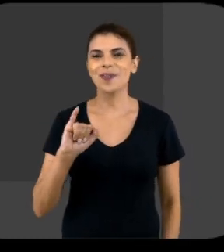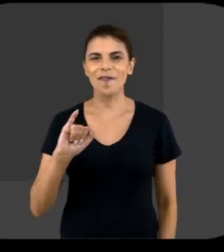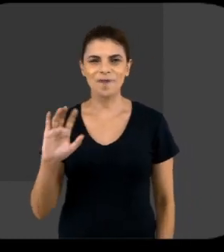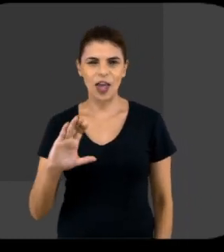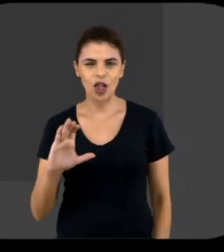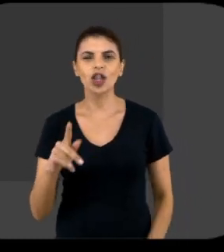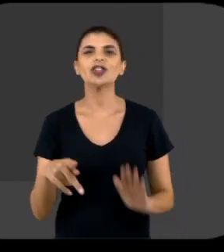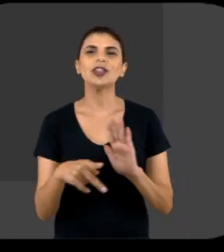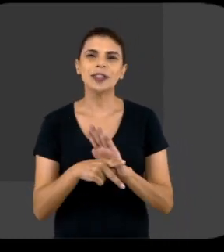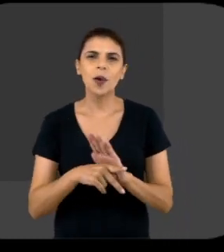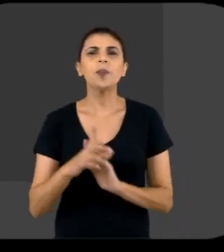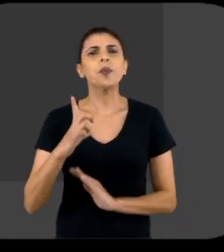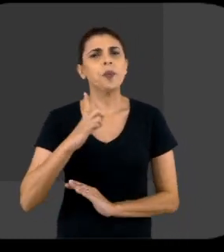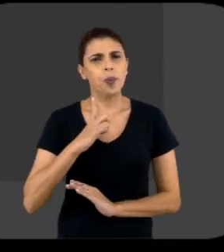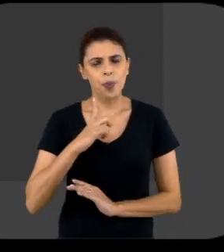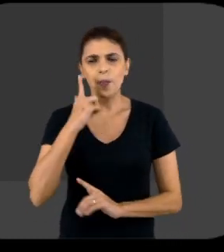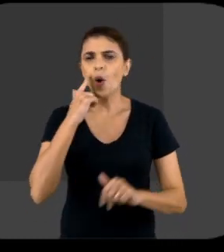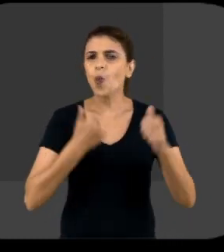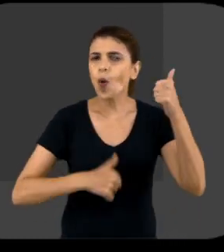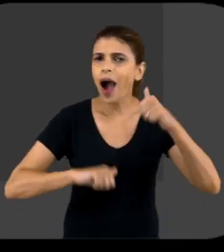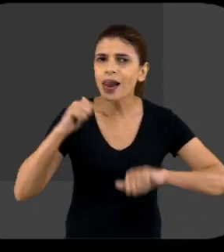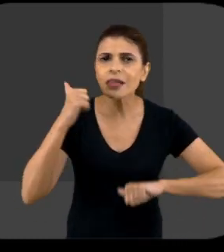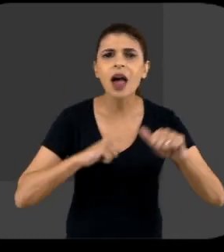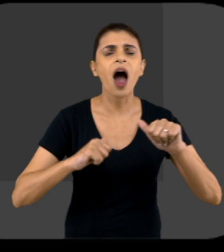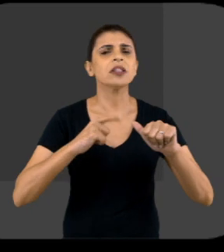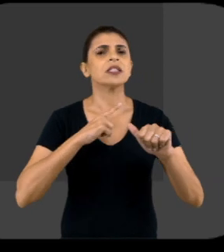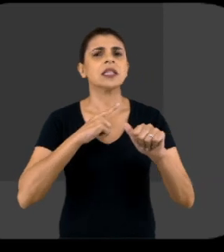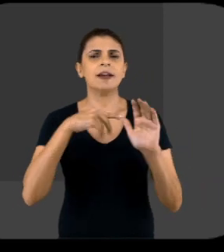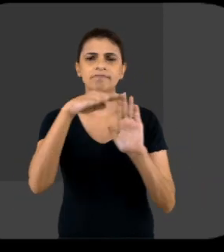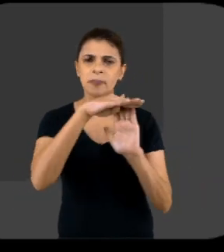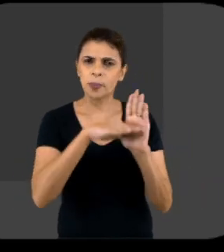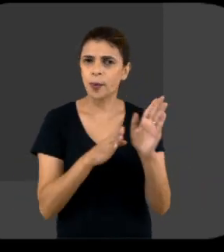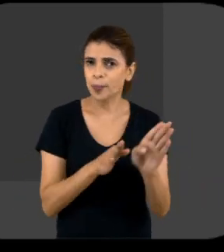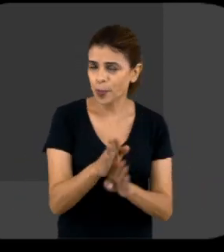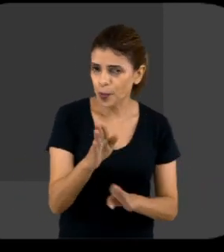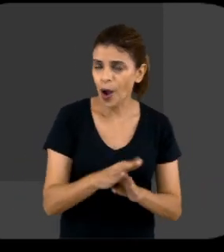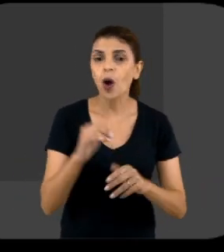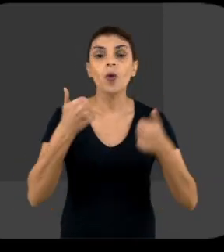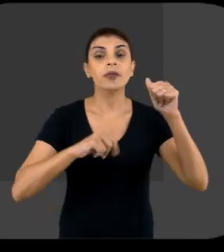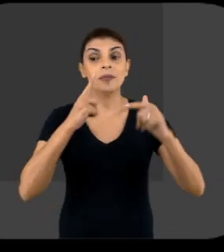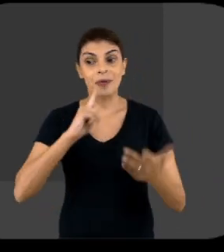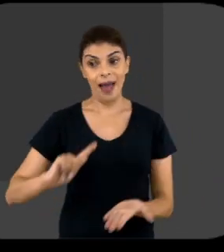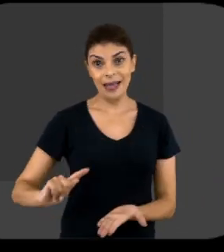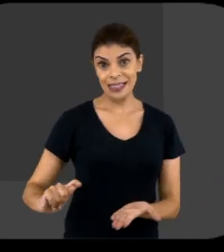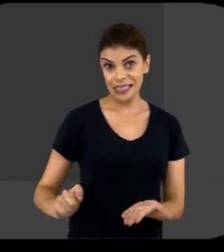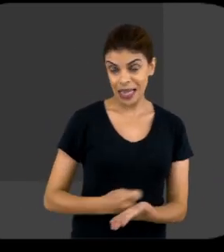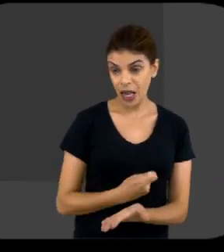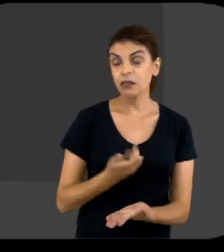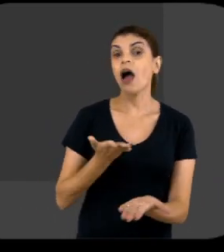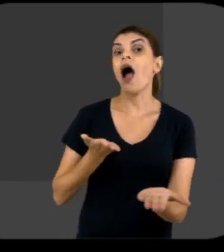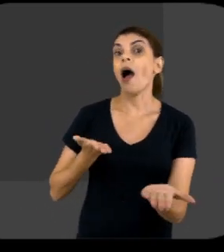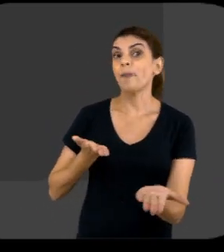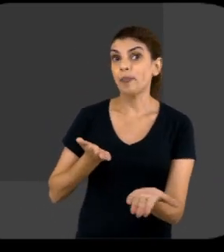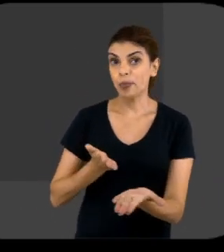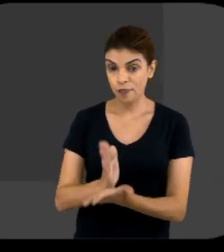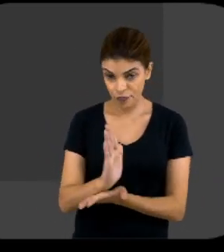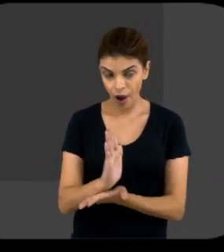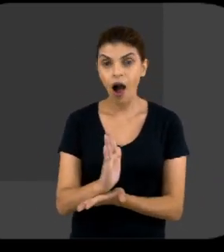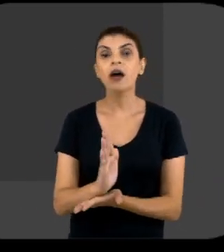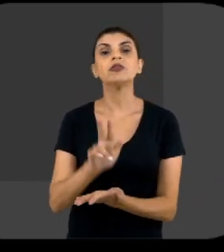Chagas, nós temos uma política da qualidade, um manual da qualidade, o qual é assinado,